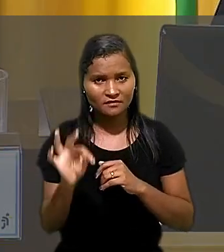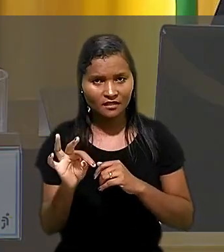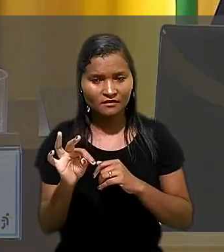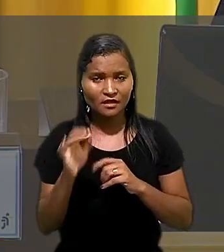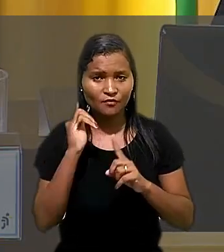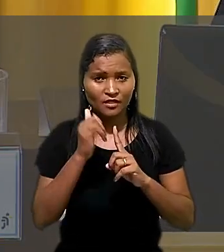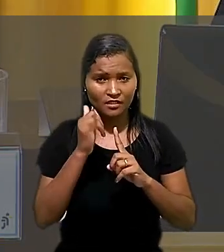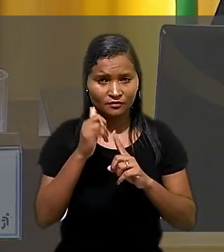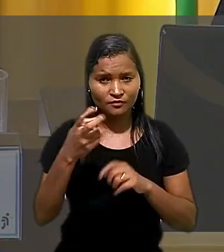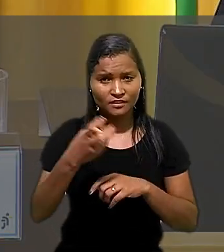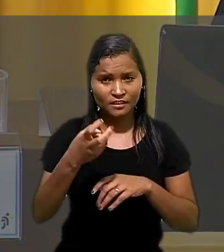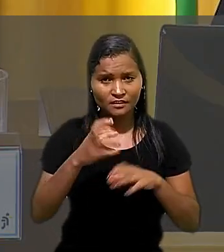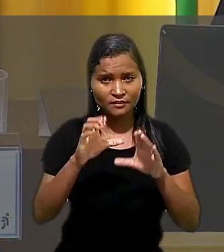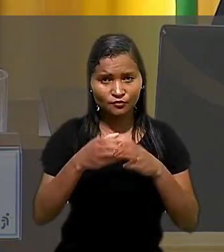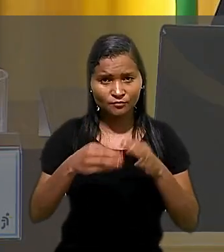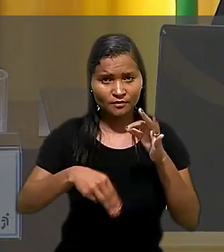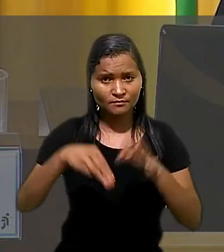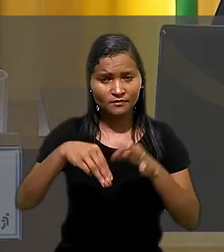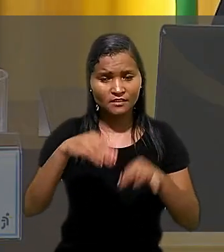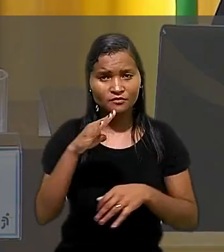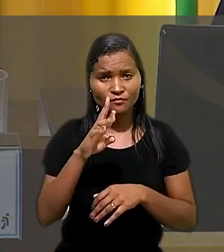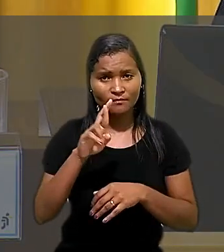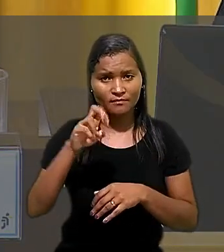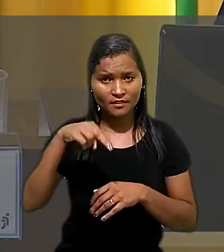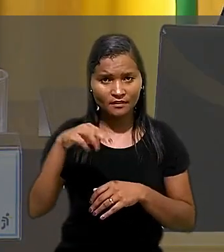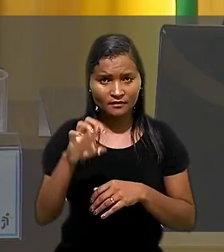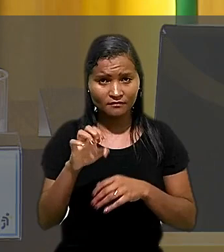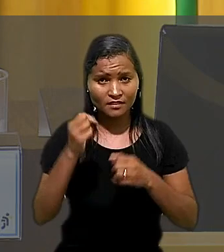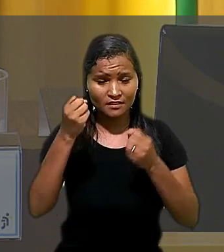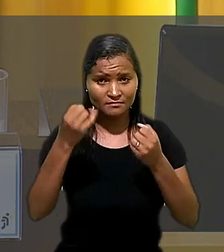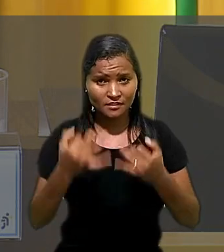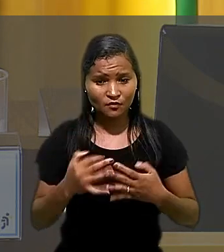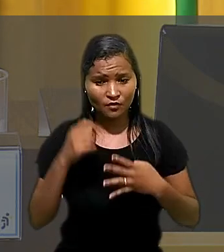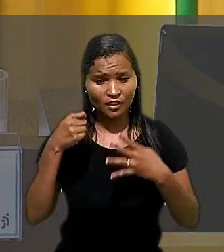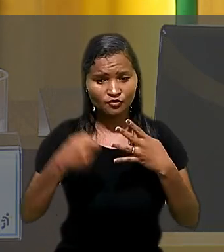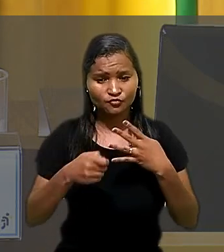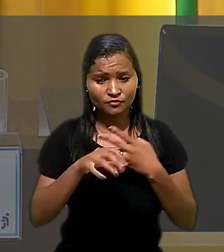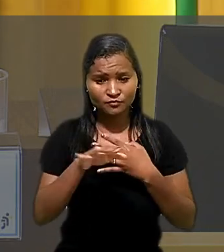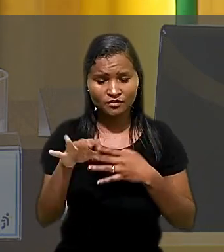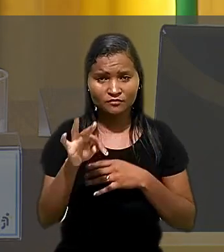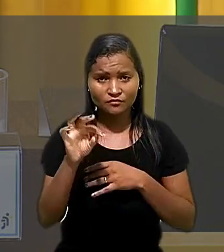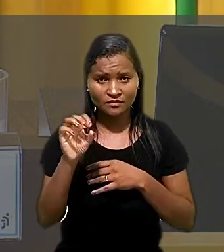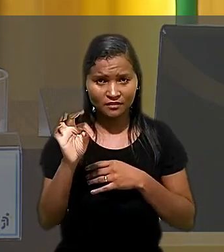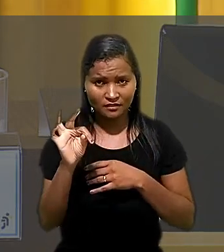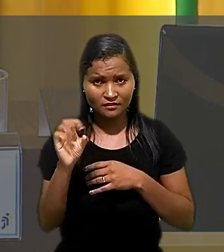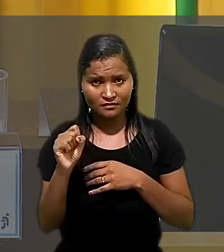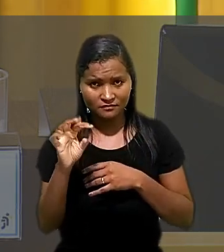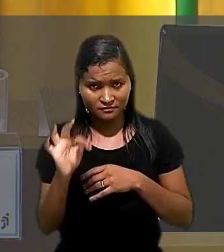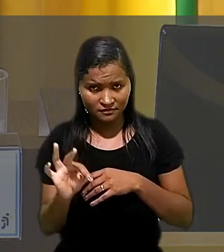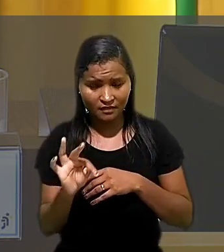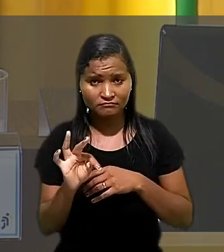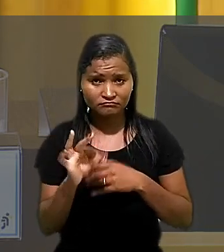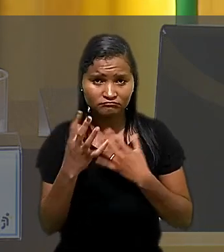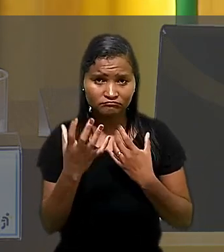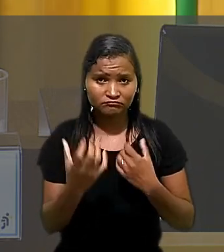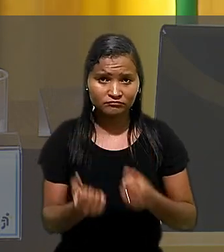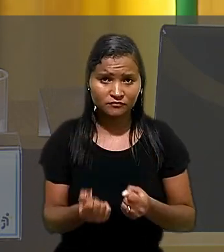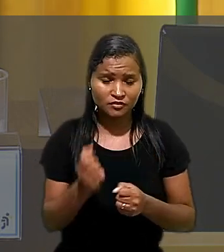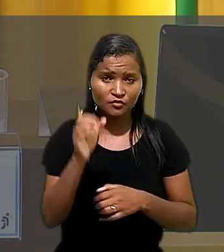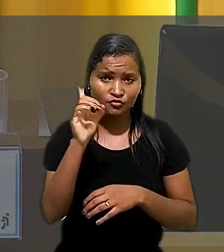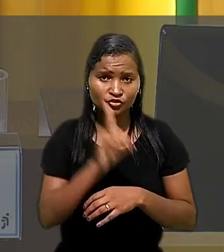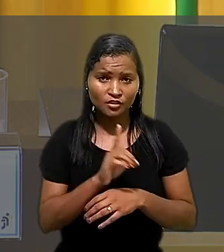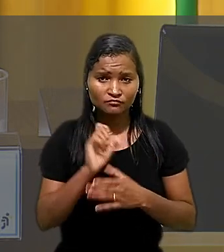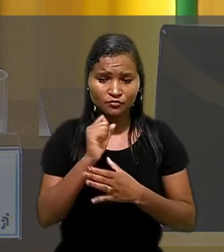quinta turma, ministro Breno Medeiros, explicou que a jurisprudência do TST admitia o direito à